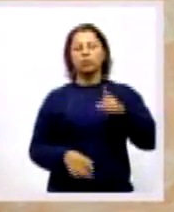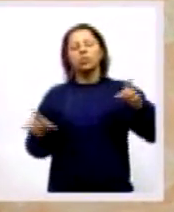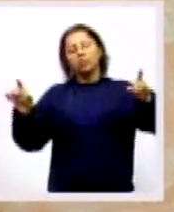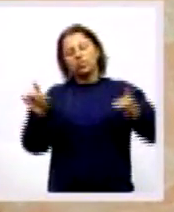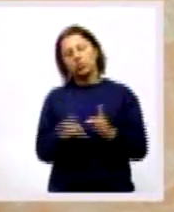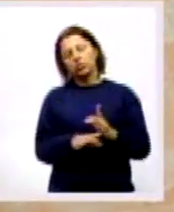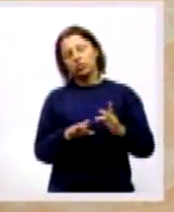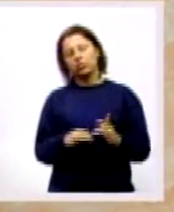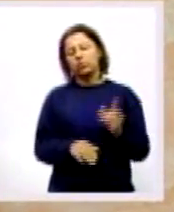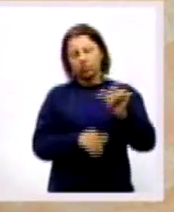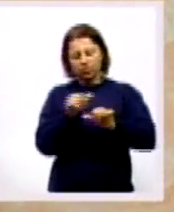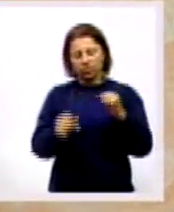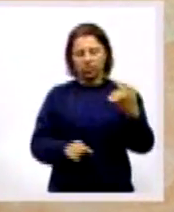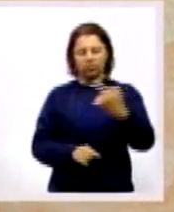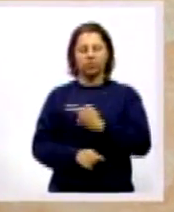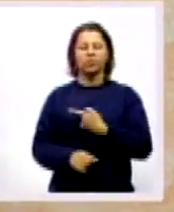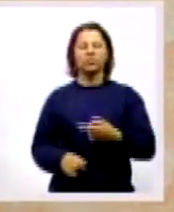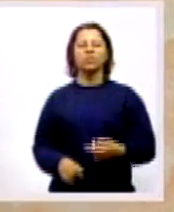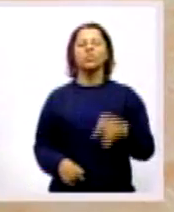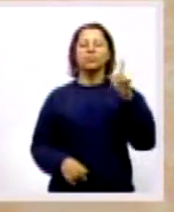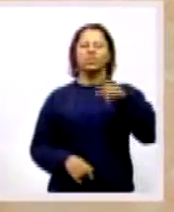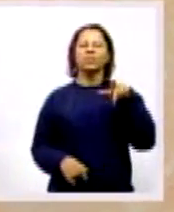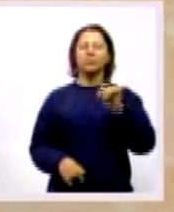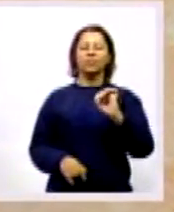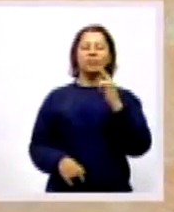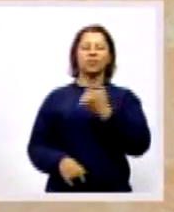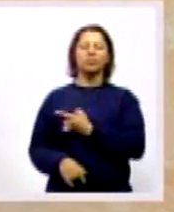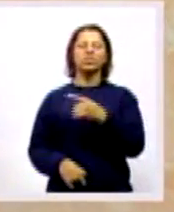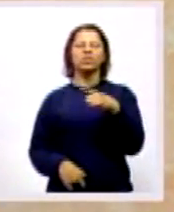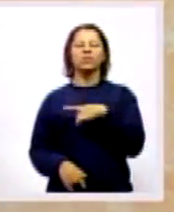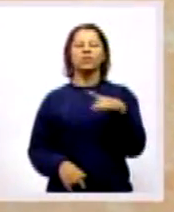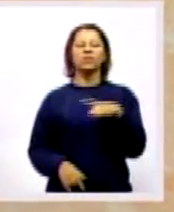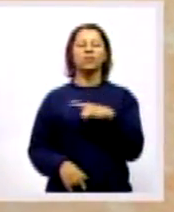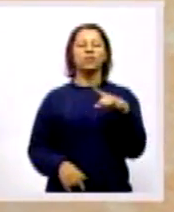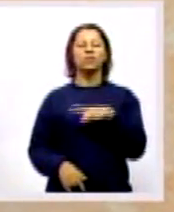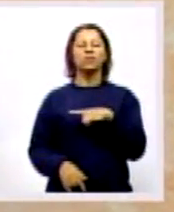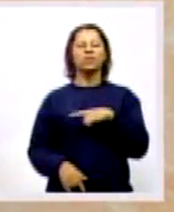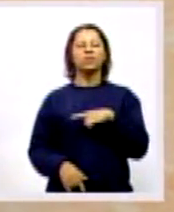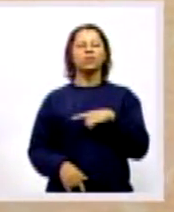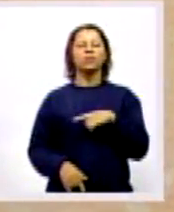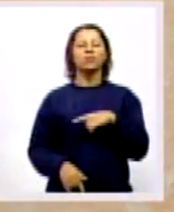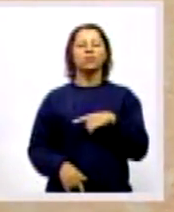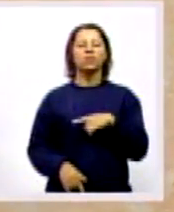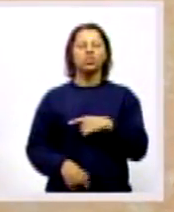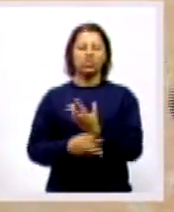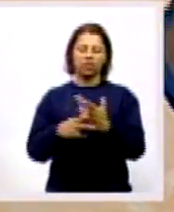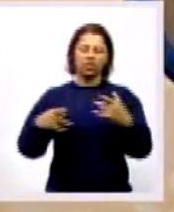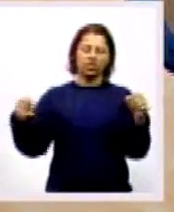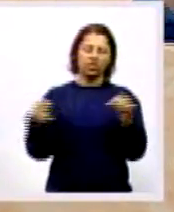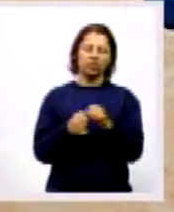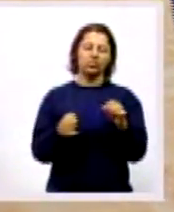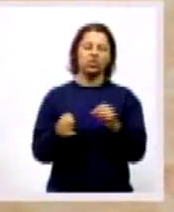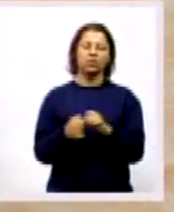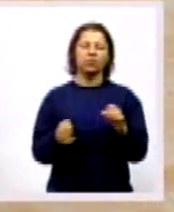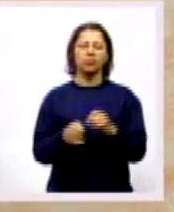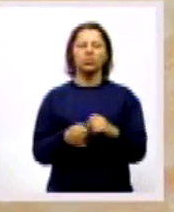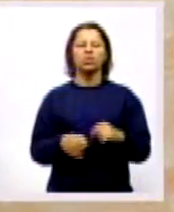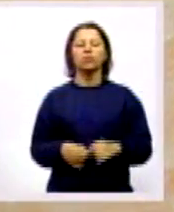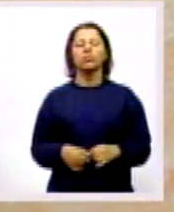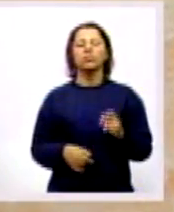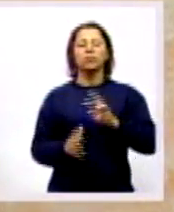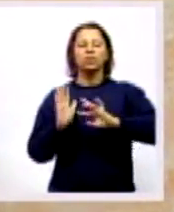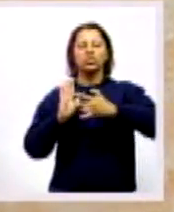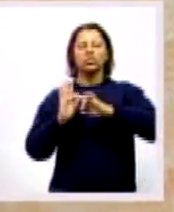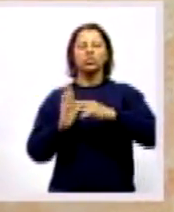absolutamente atuante dentro de nós. É aí que nós vamos ter as atitudes inconscientes. Isso